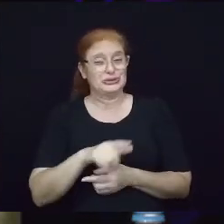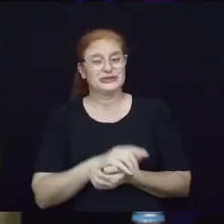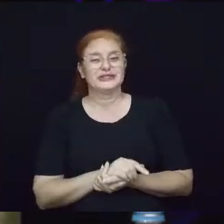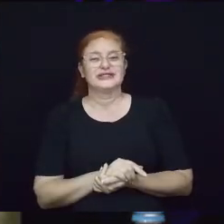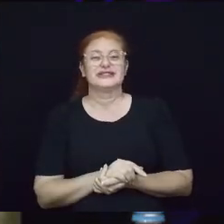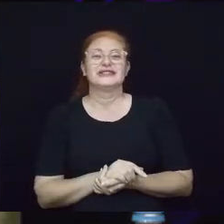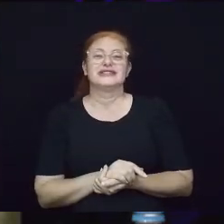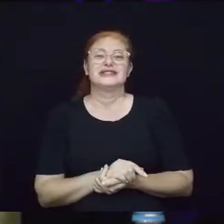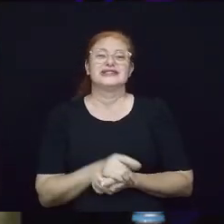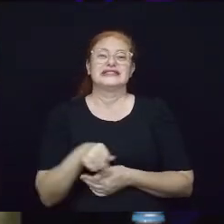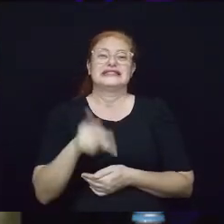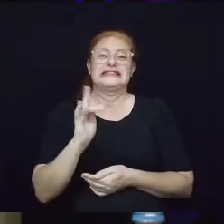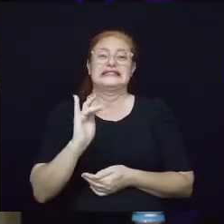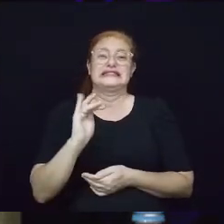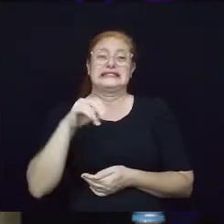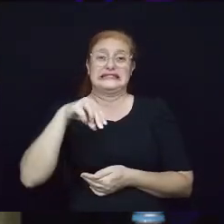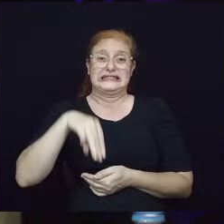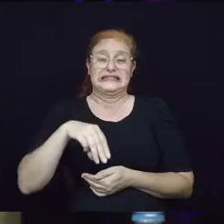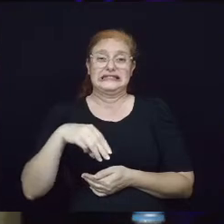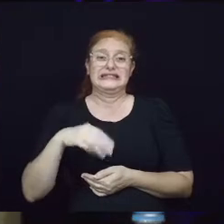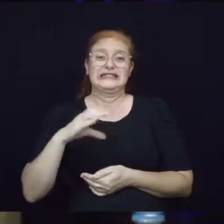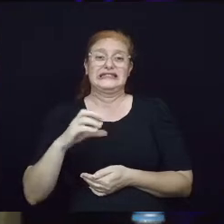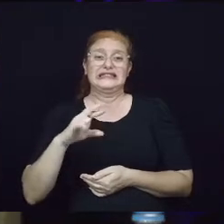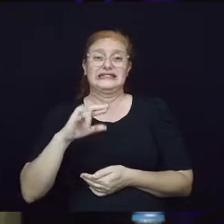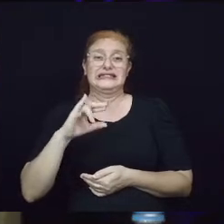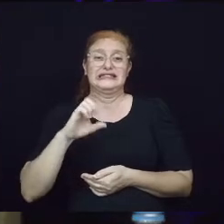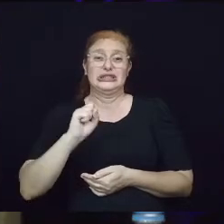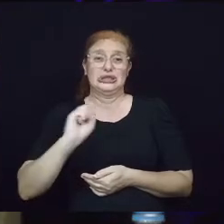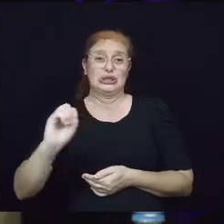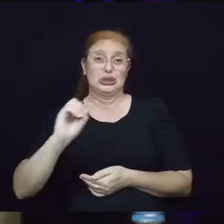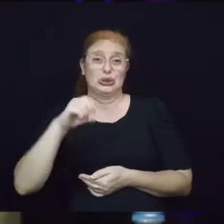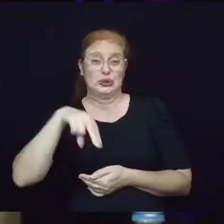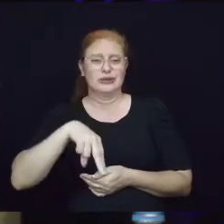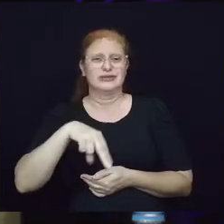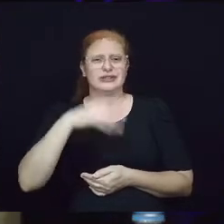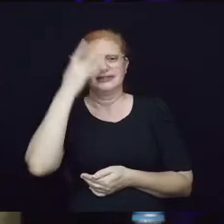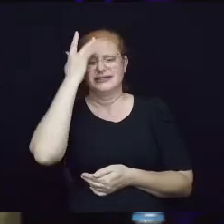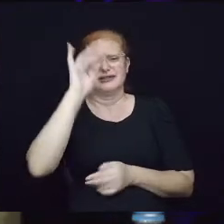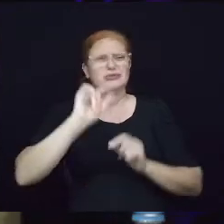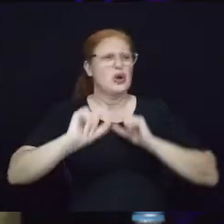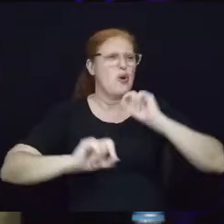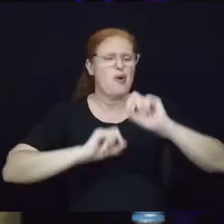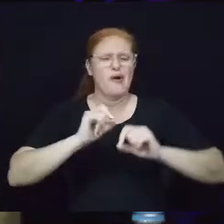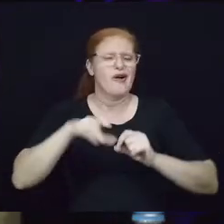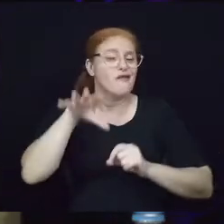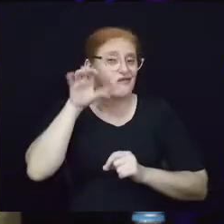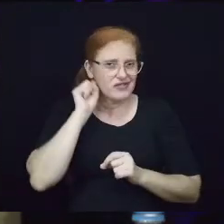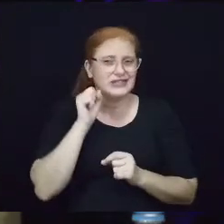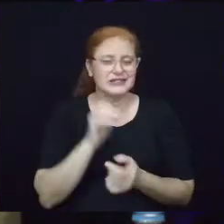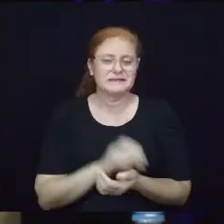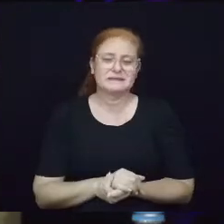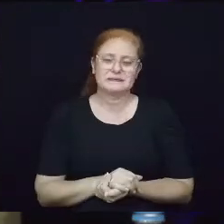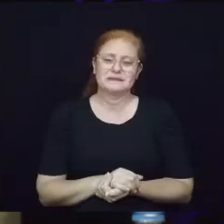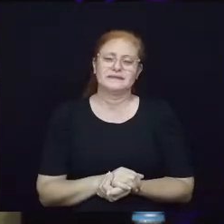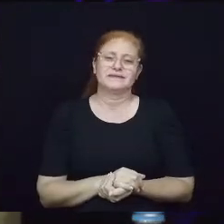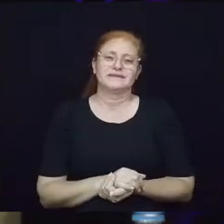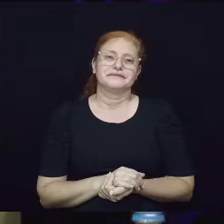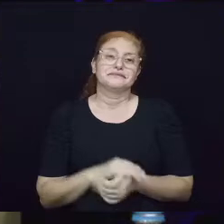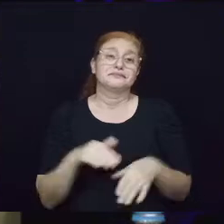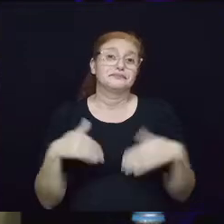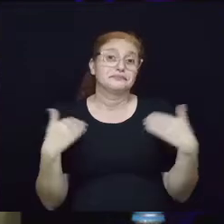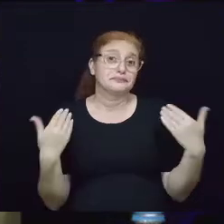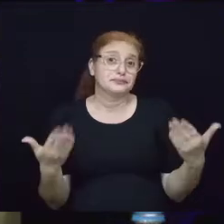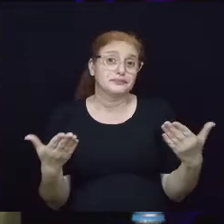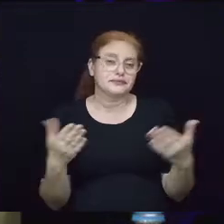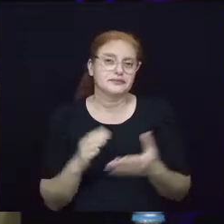E o King Crimson, daí eu pensei, o que eu vou ver agora? Já não sabia exatamente por onde recomeçar as coisas, e enfim.